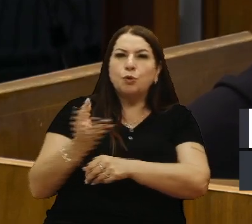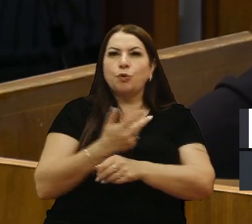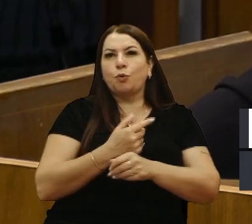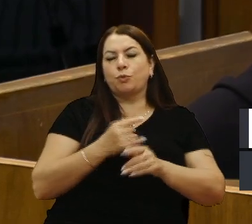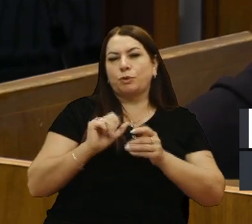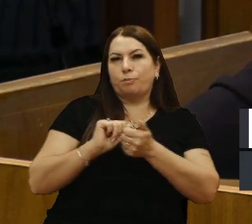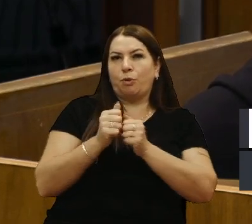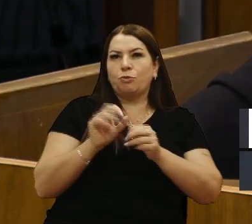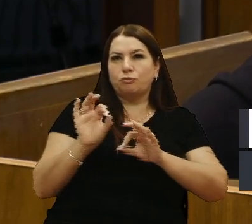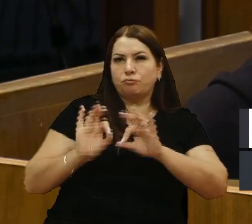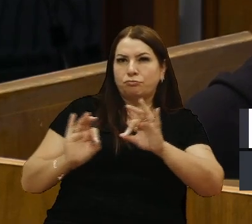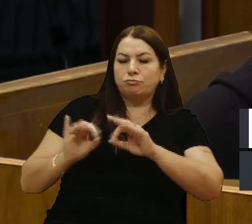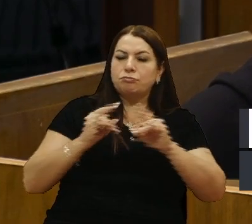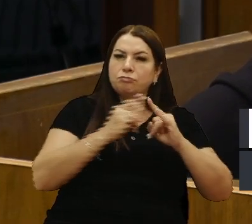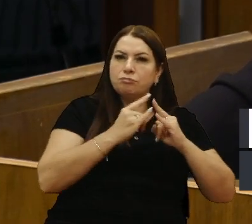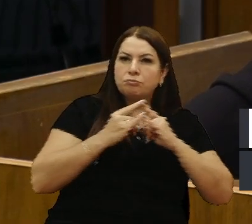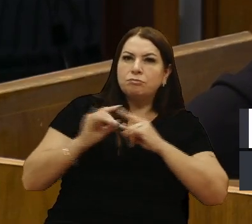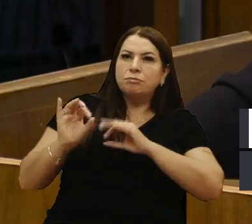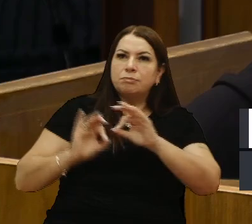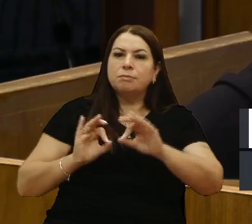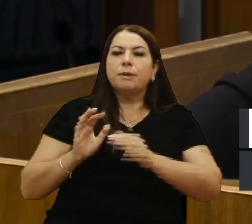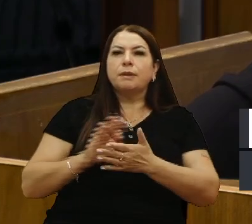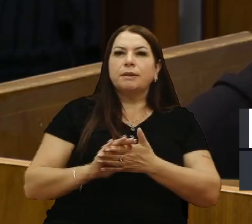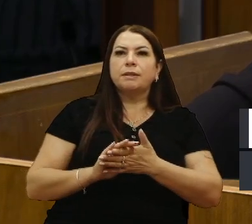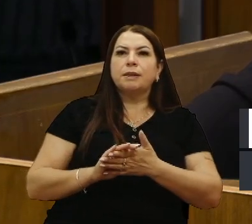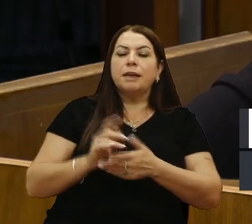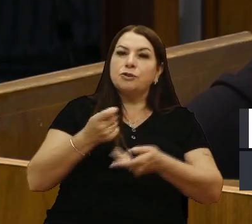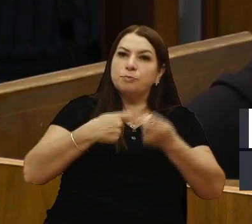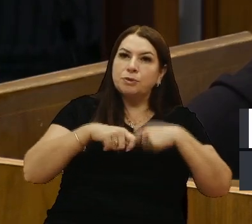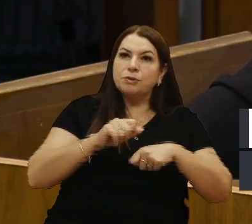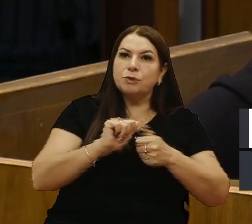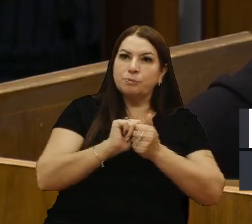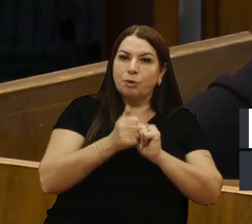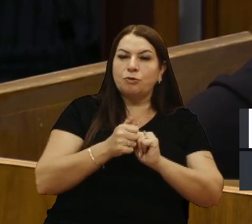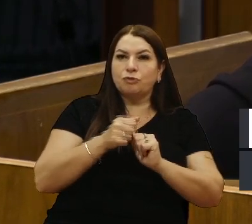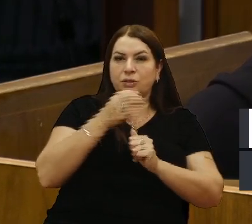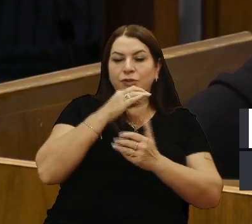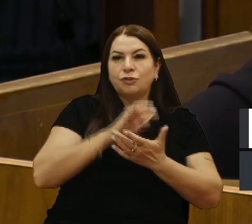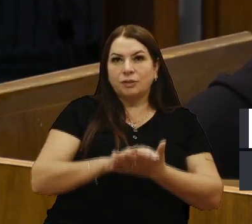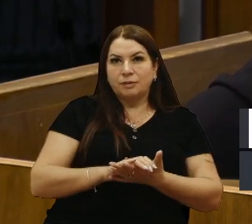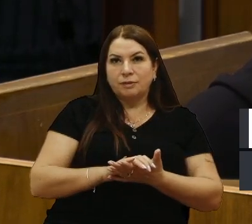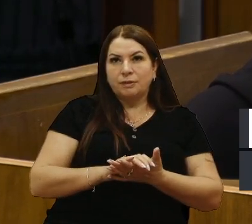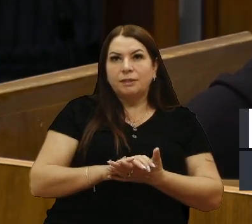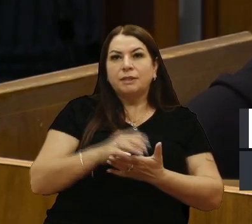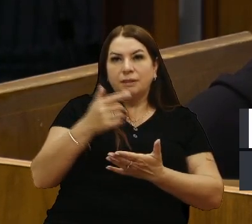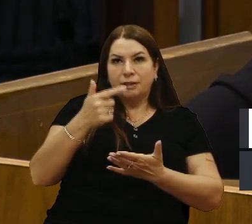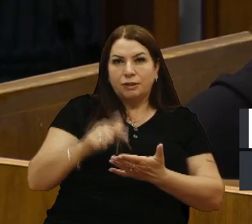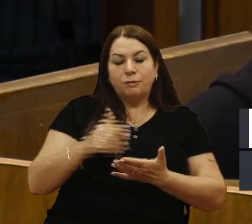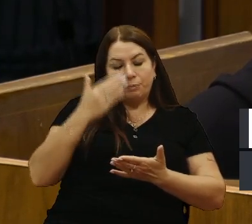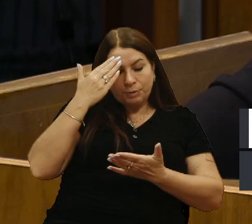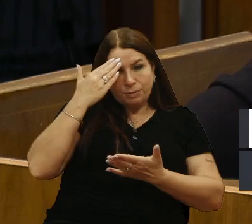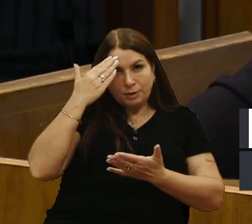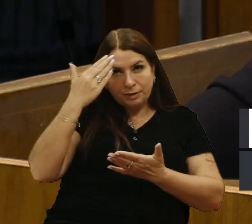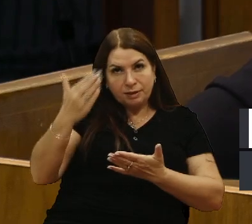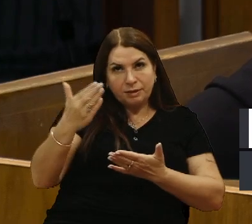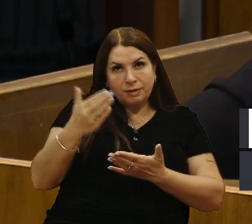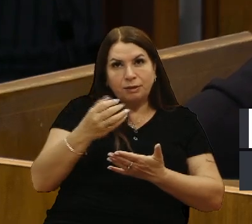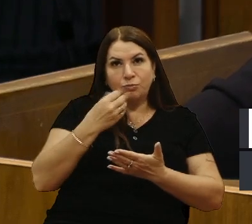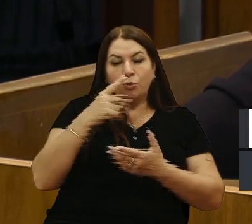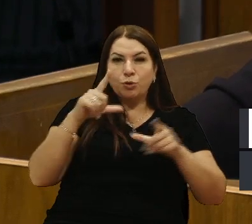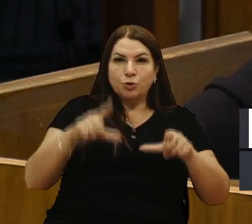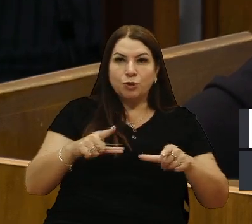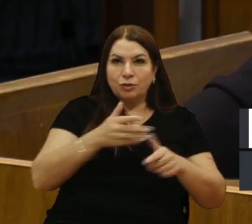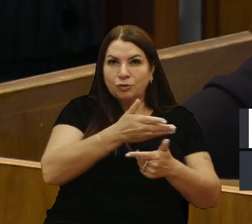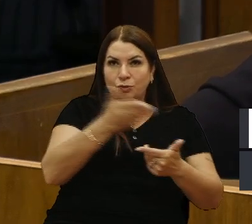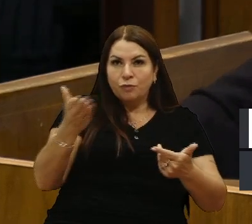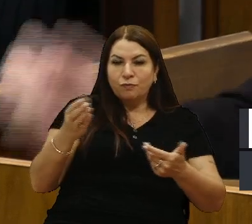entidades que organizam e planejam e administram o esporte em Caxias do Sul. Mais uma vez, o meu muito obrigado e boa sorte